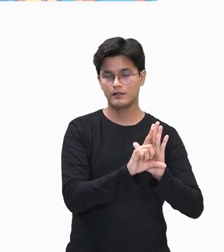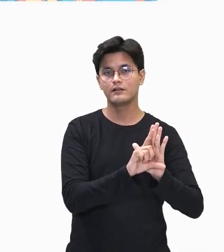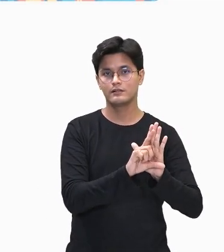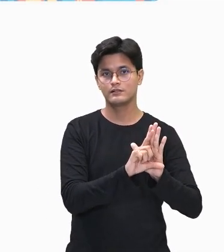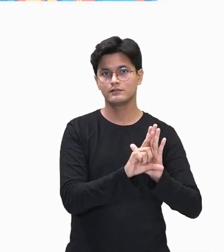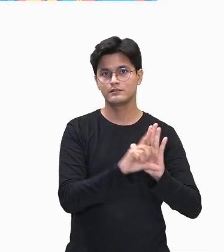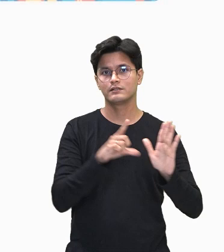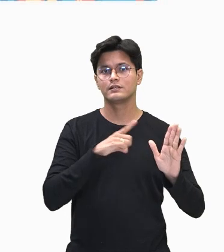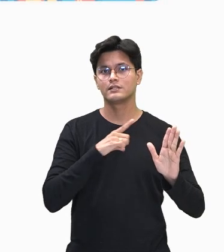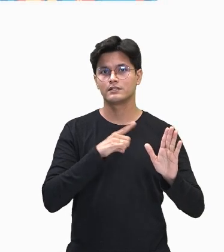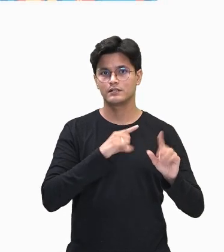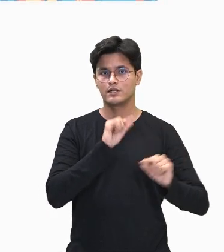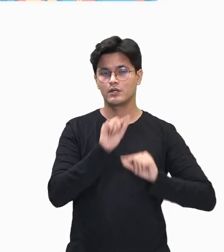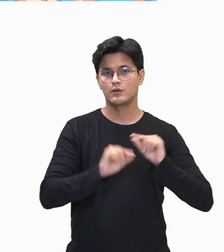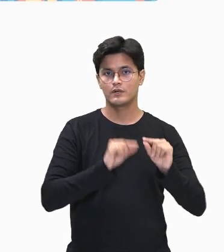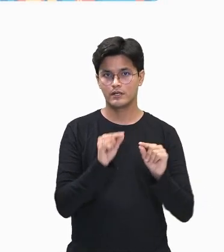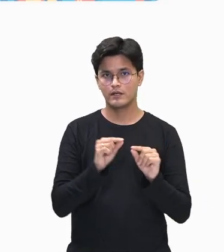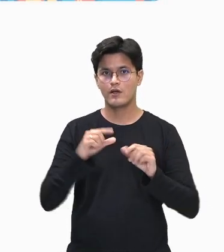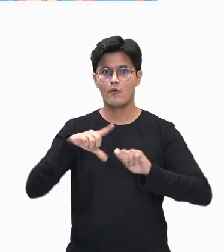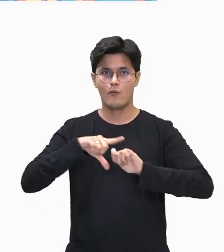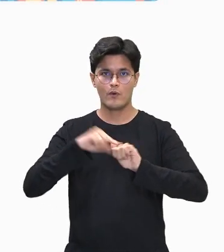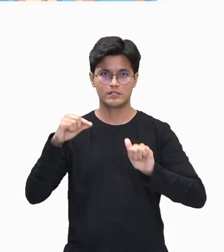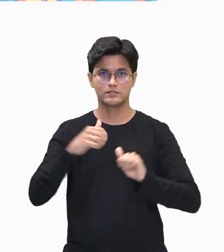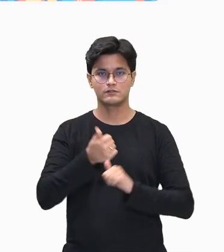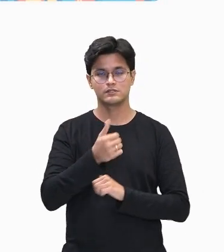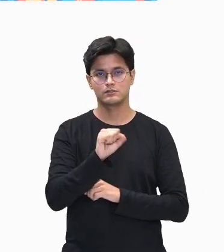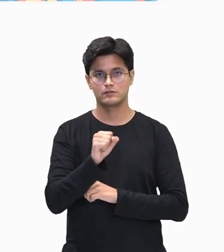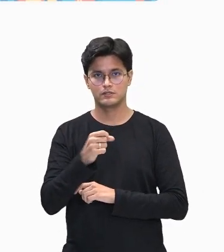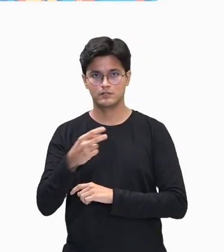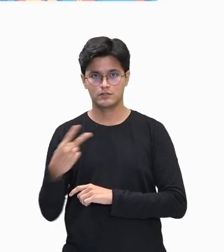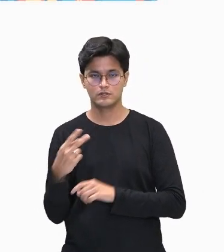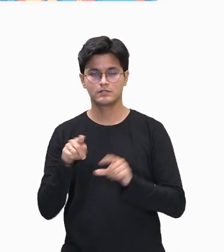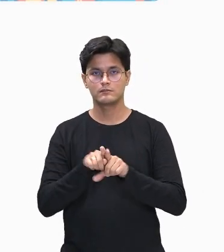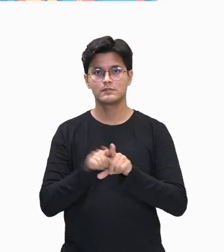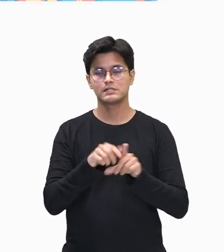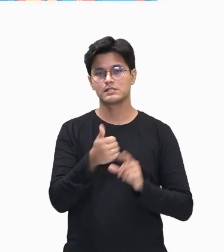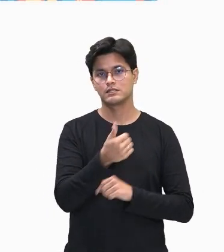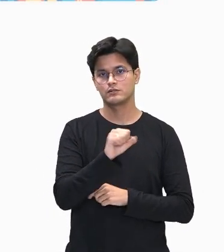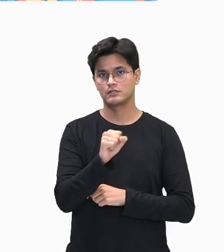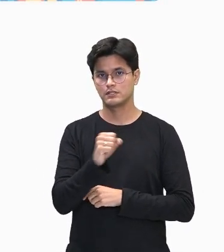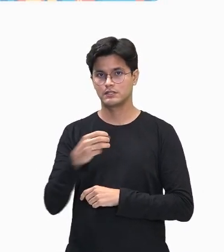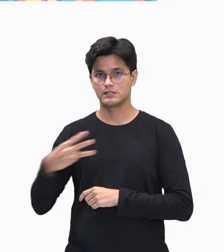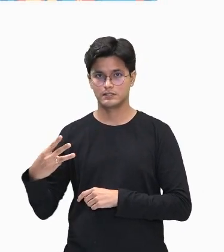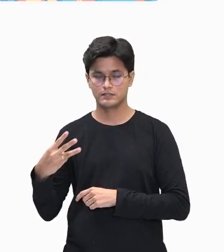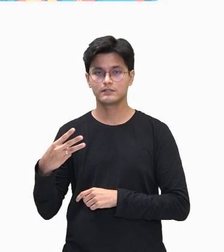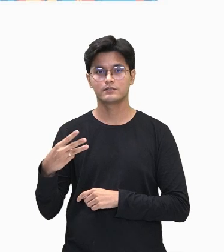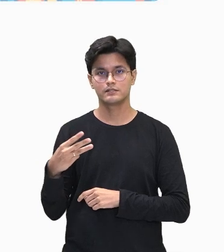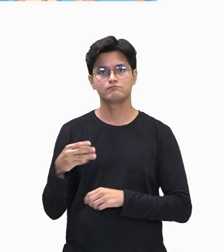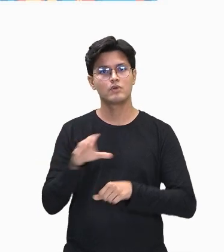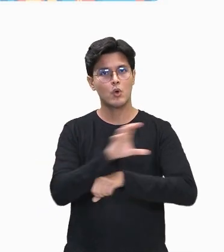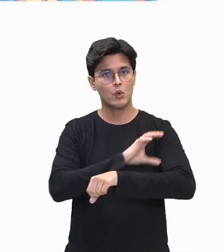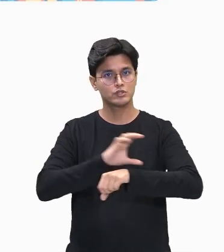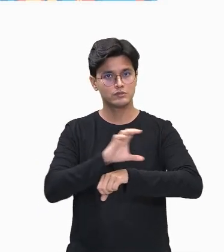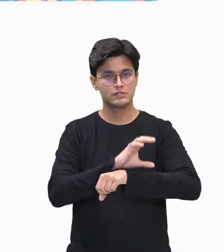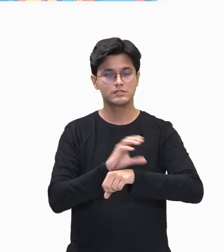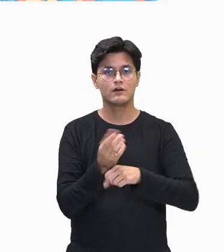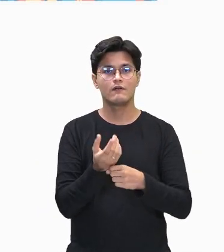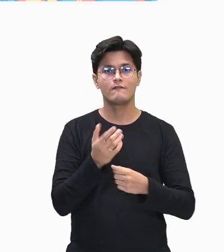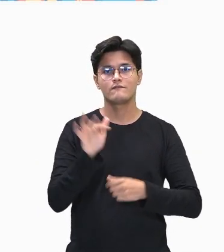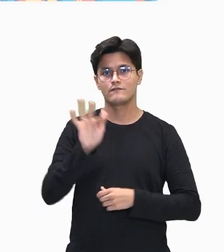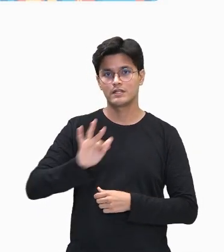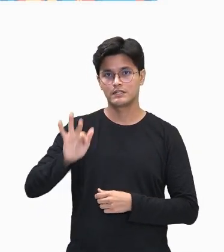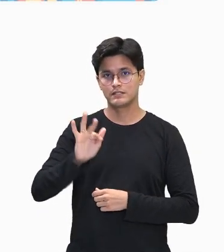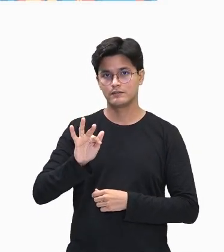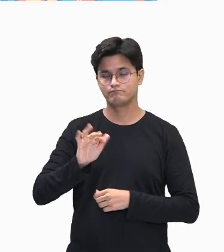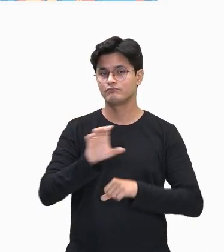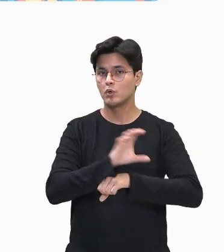ela regulamenta os artigos 182 e 183 da Constituição Federal. Na nossa Constituição